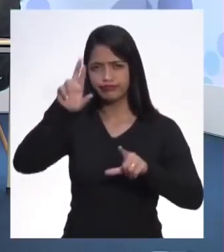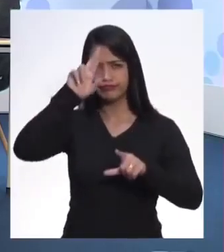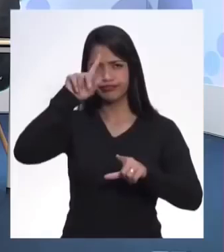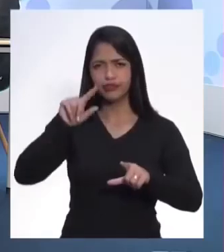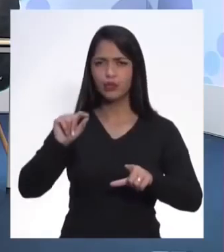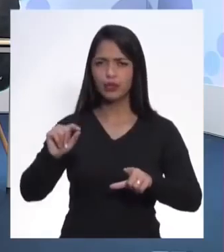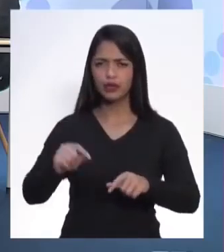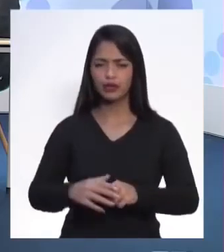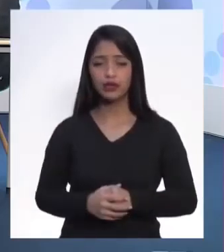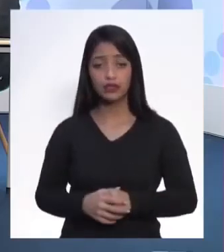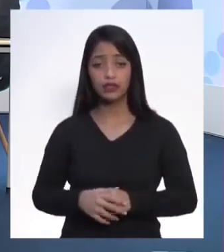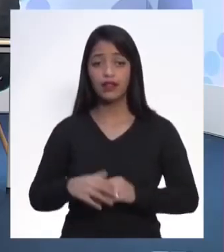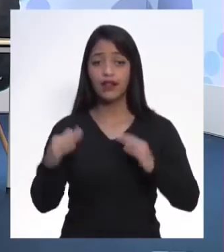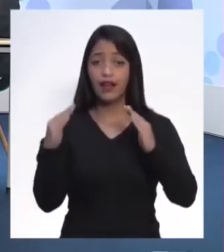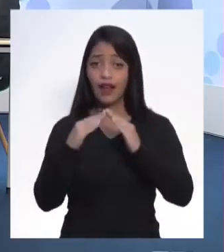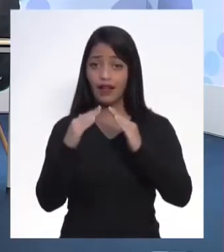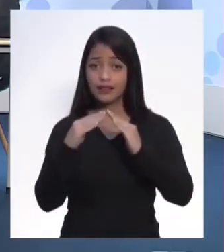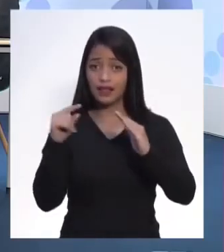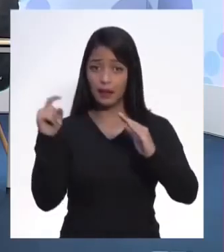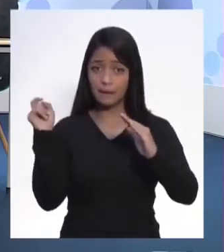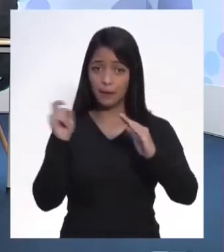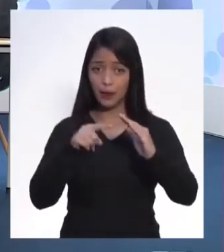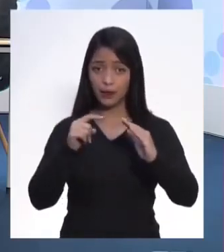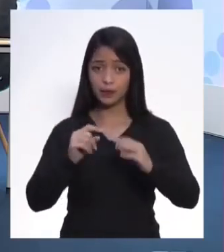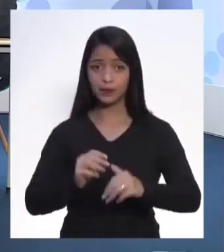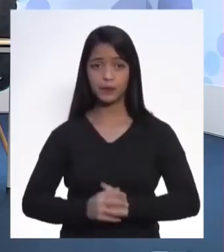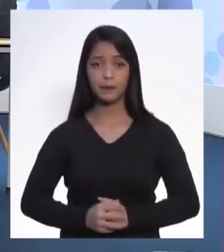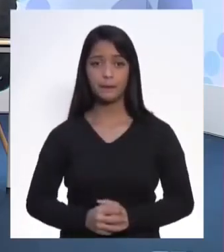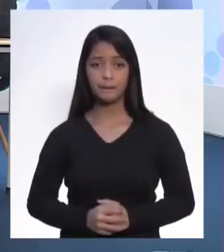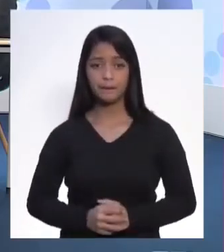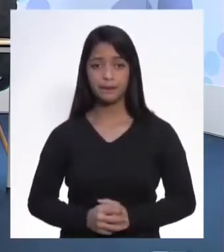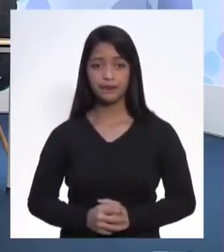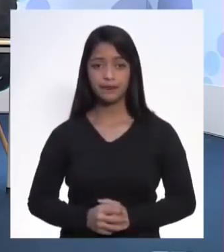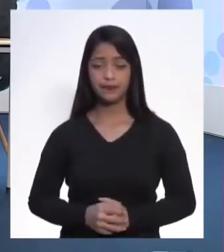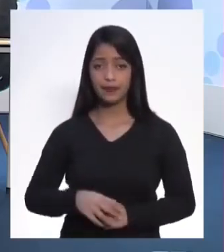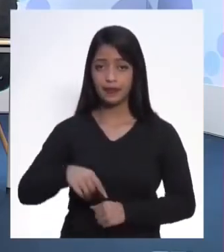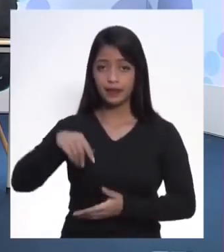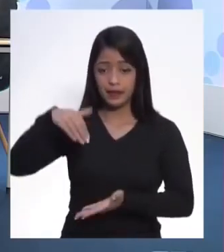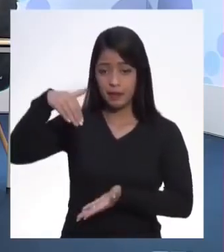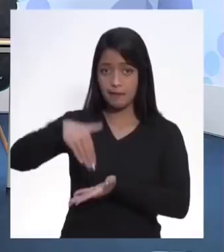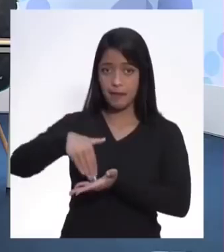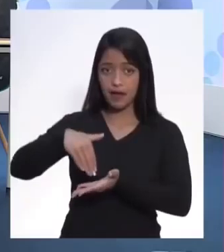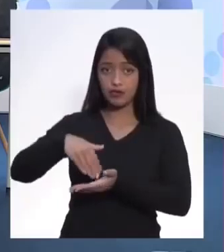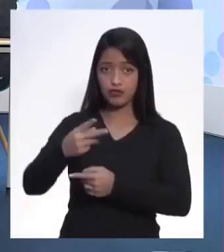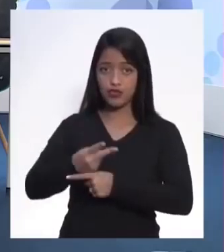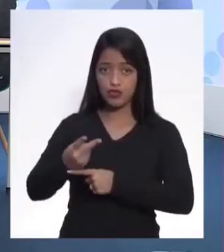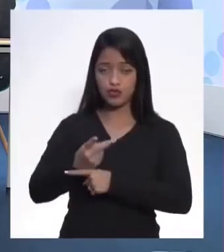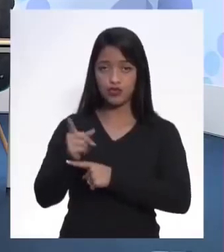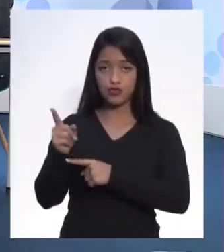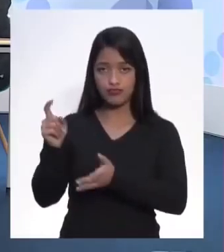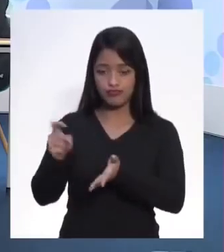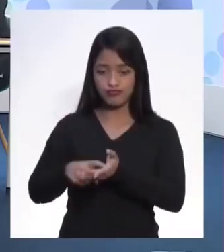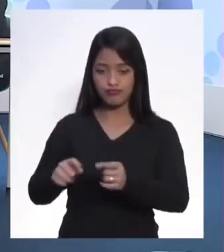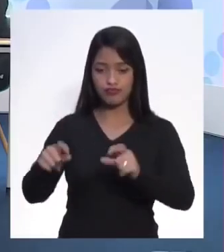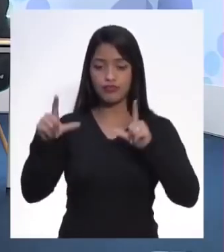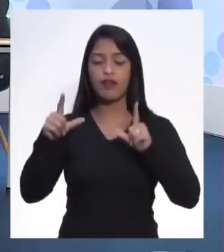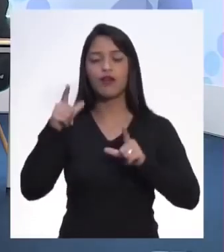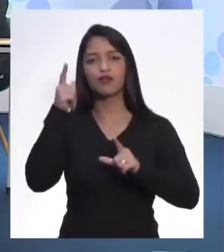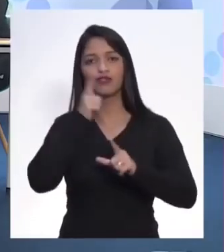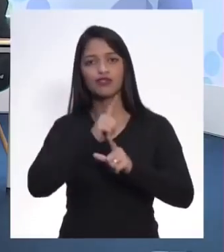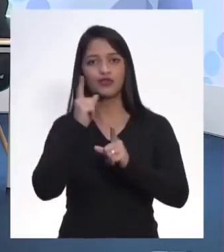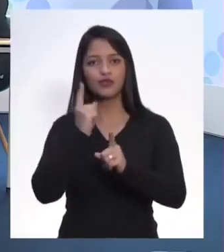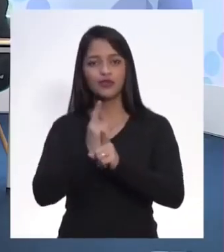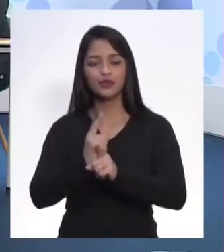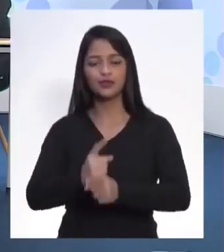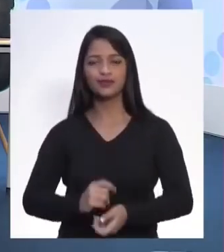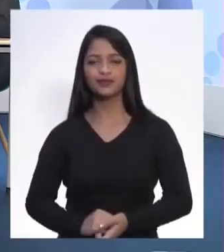Aperta de novo a casinha. Aperta de novo a casinha. Aperta os quadradinhos ali embaixo. Quadradinhos. Aí. Beleza, tá? Voltamos lá, tudo bem?